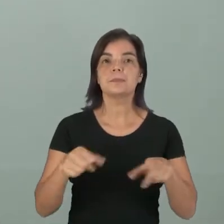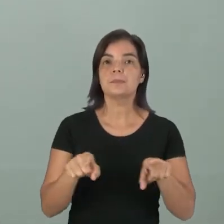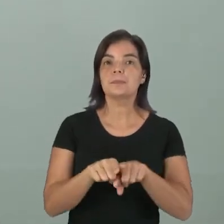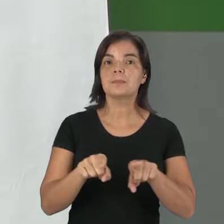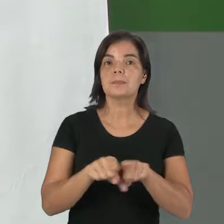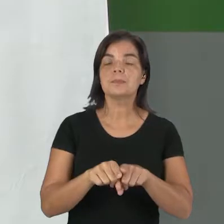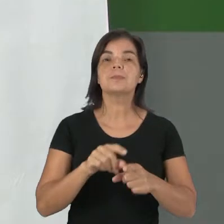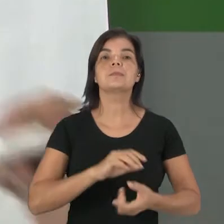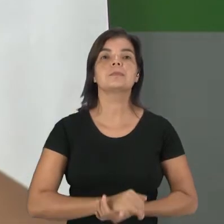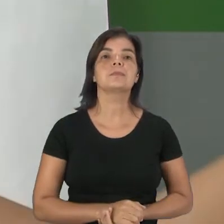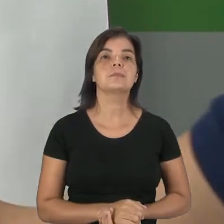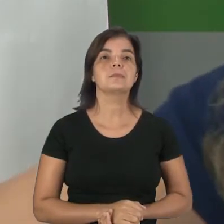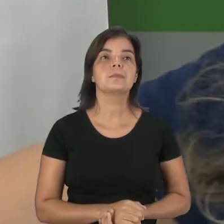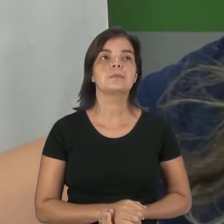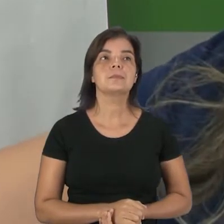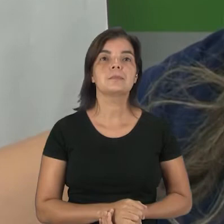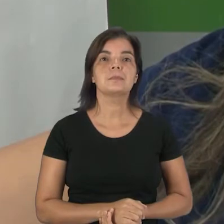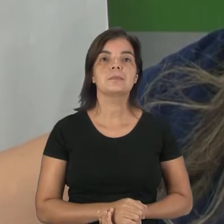bem.